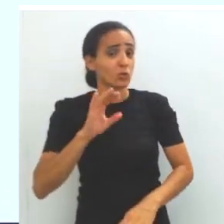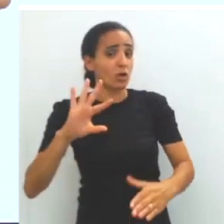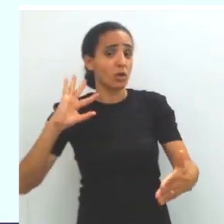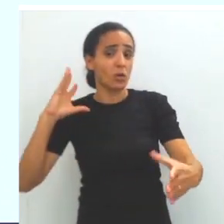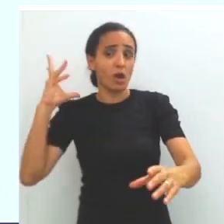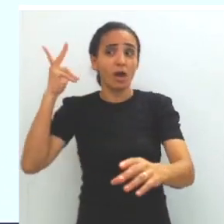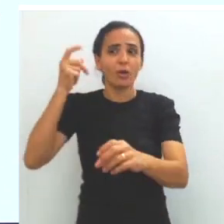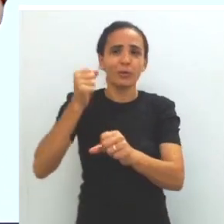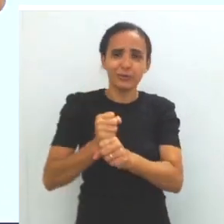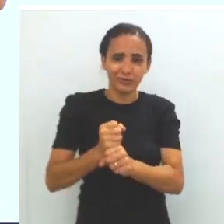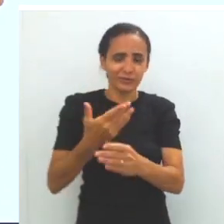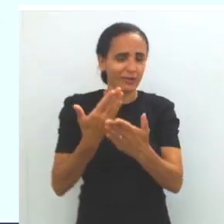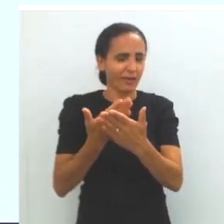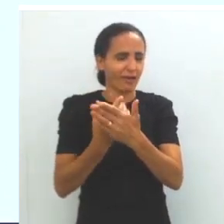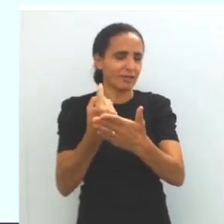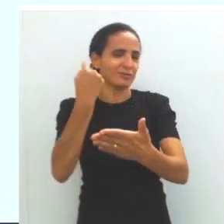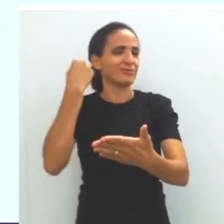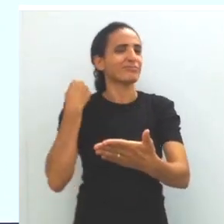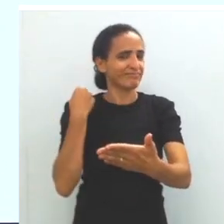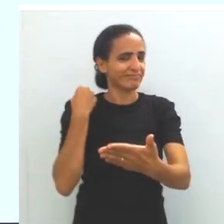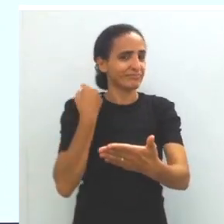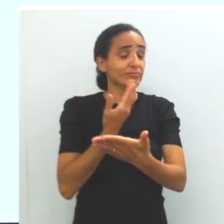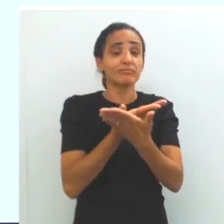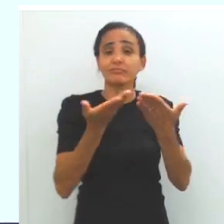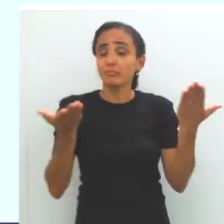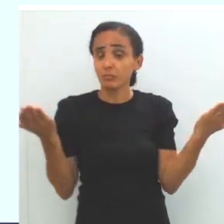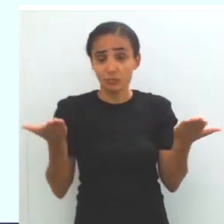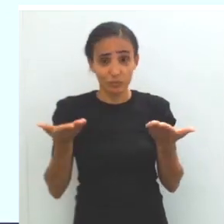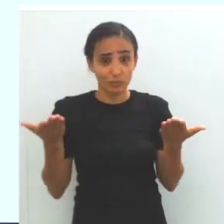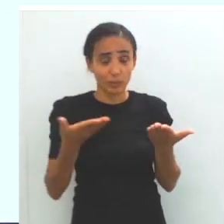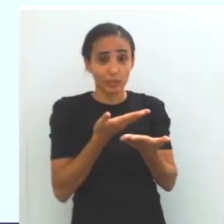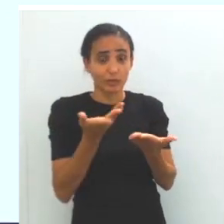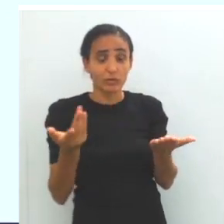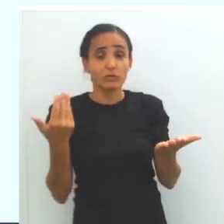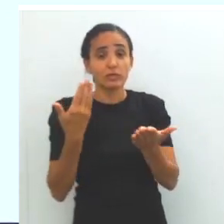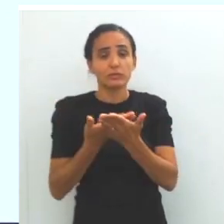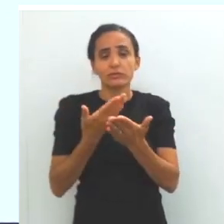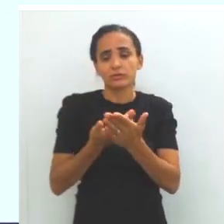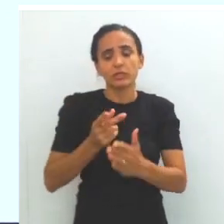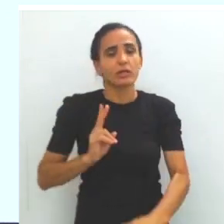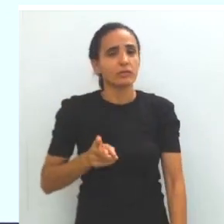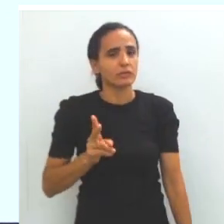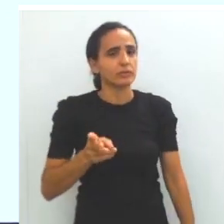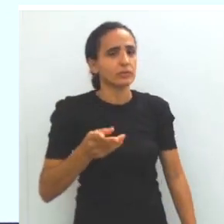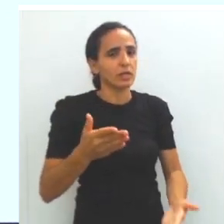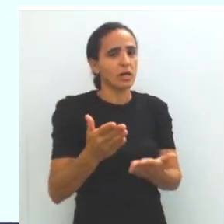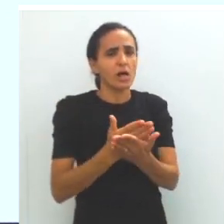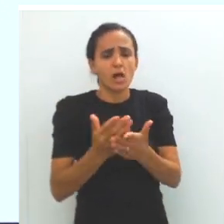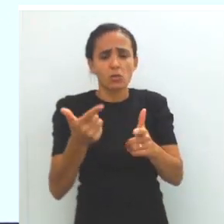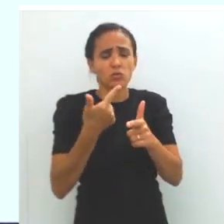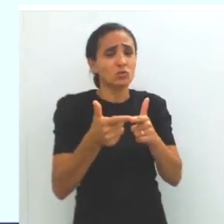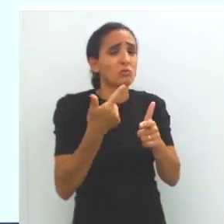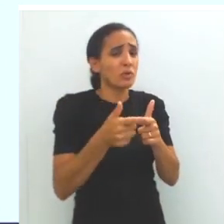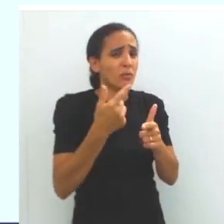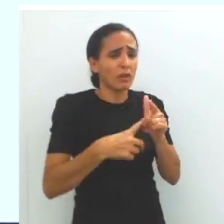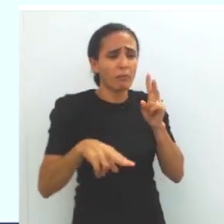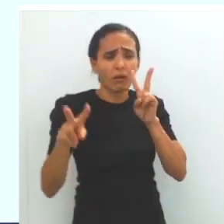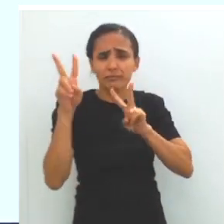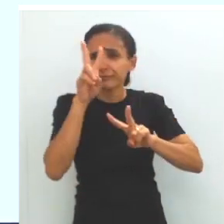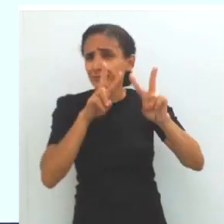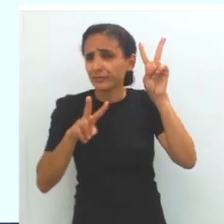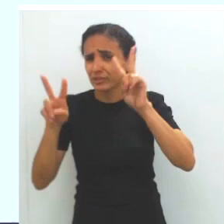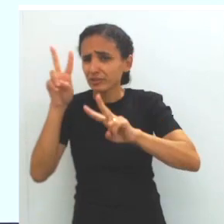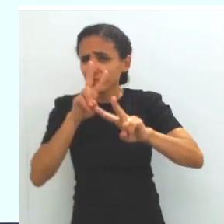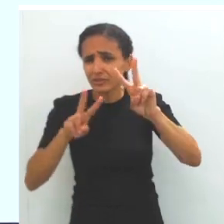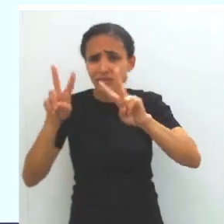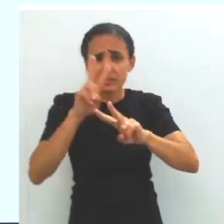uma revisão das aulas passadas. Hoje mesmo, a gente vai ver sobre alguns problemas de